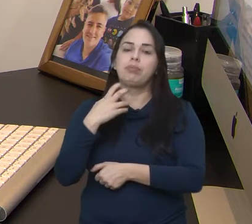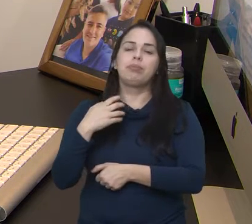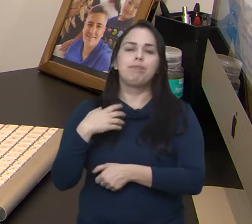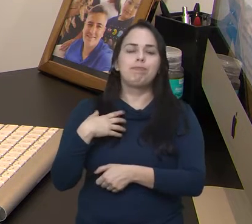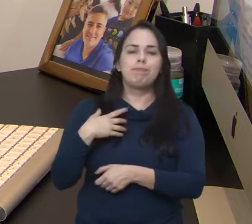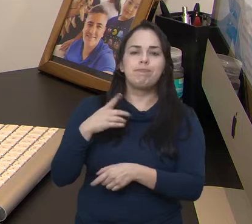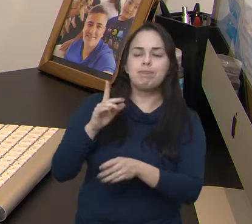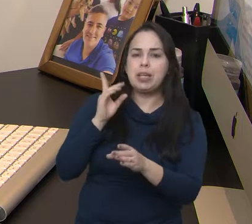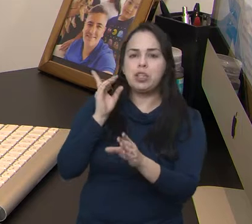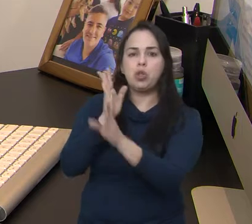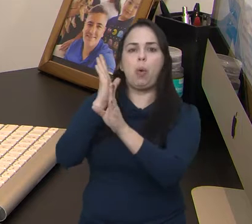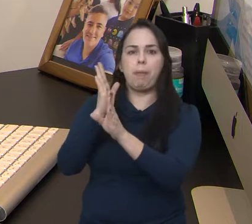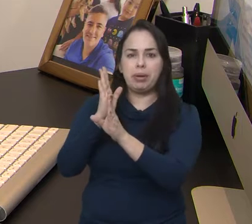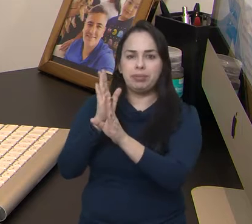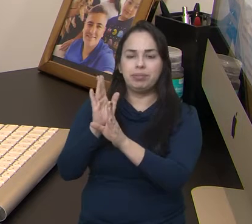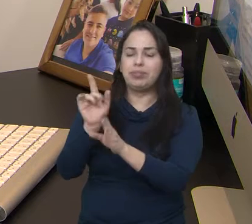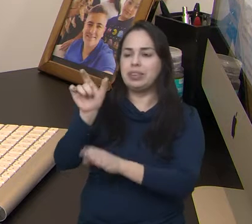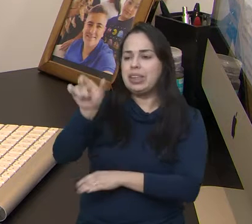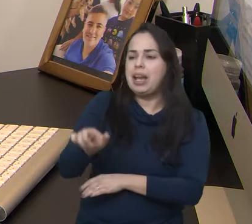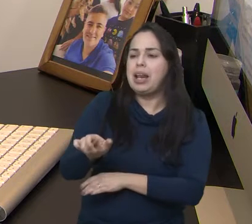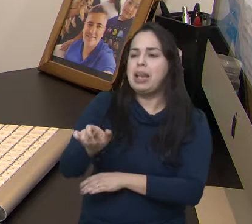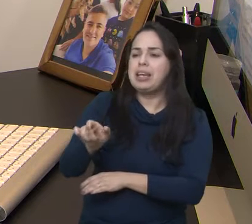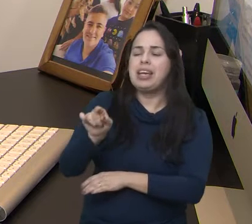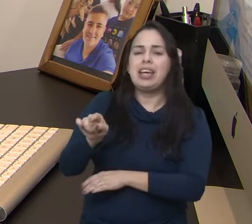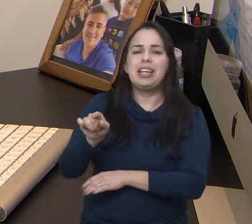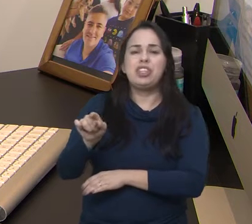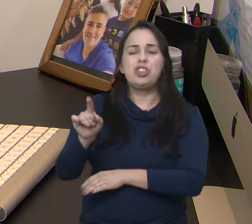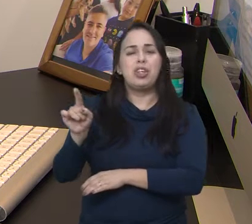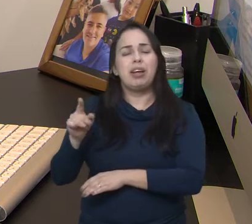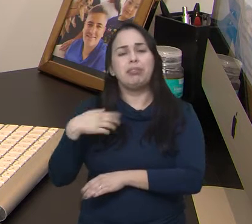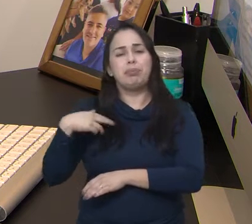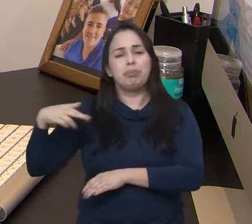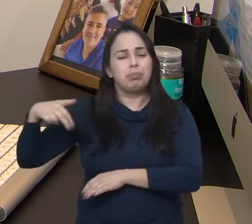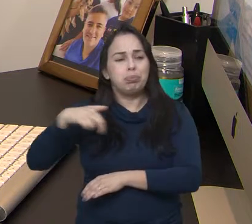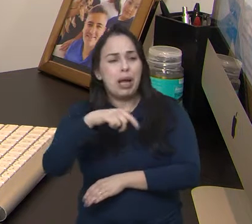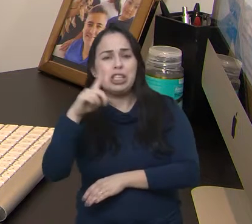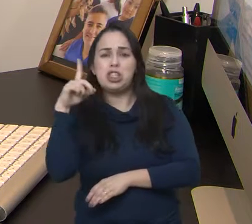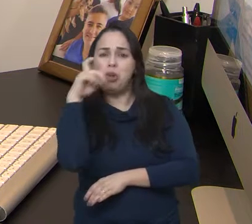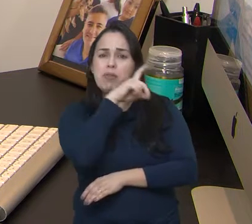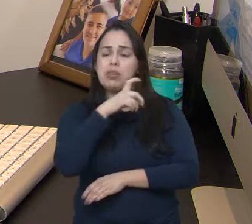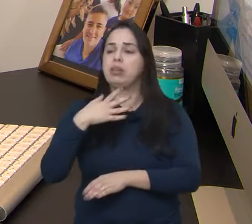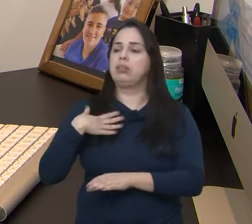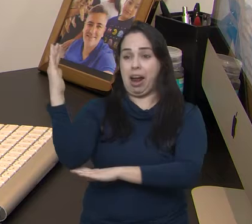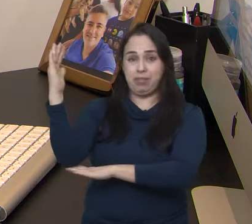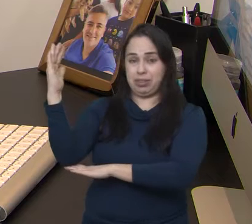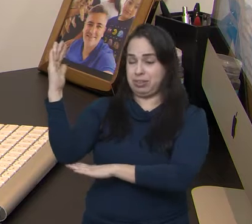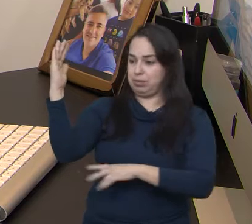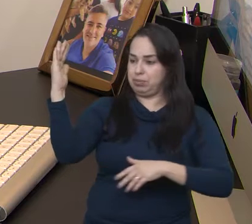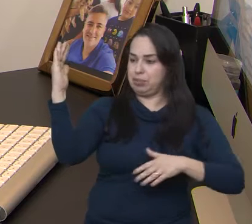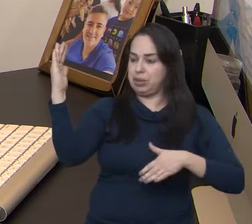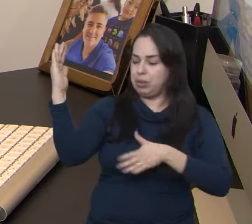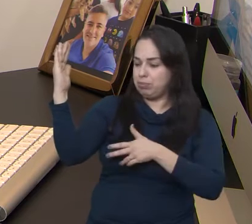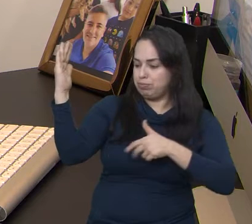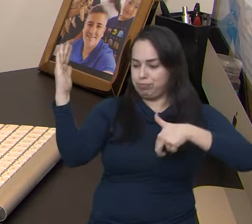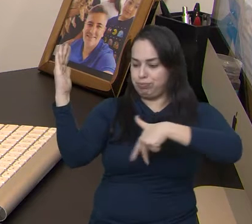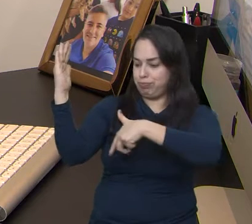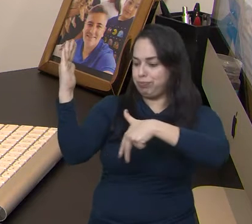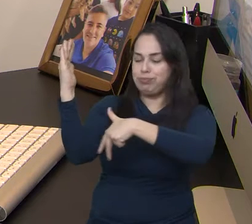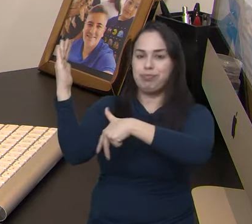têm necessidades diferenciadas. Pensando nessa questão, o vereador Milton Vieira Filho elaborou um projeto de lei que tem